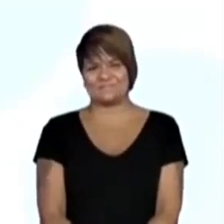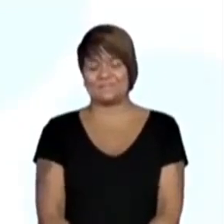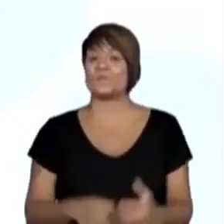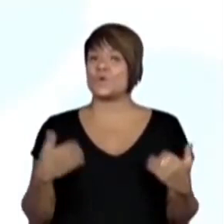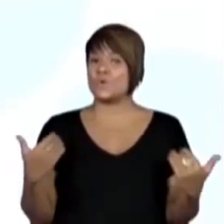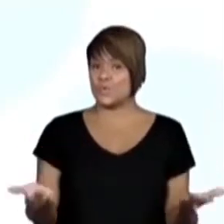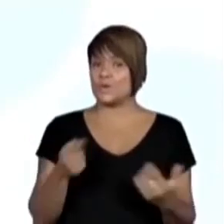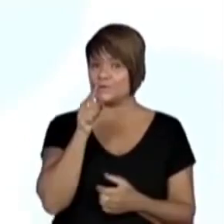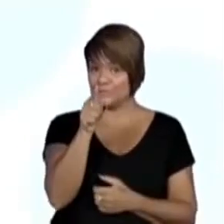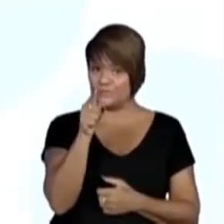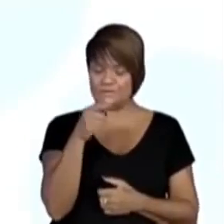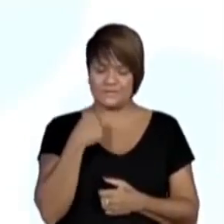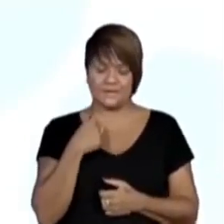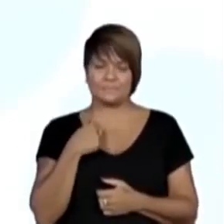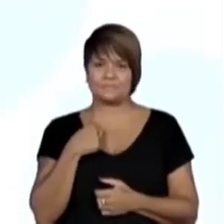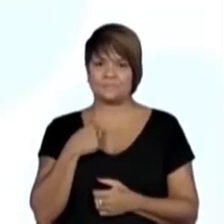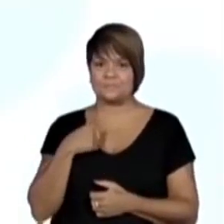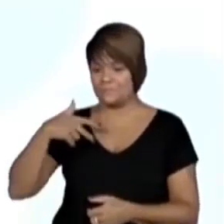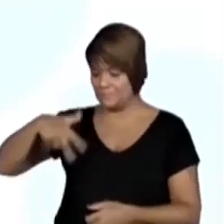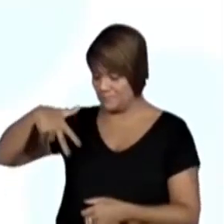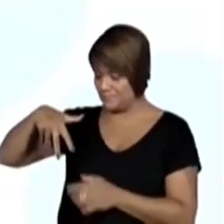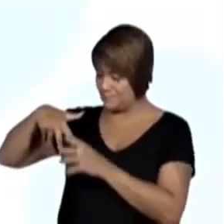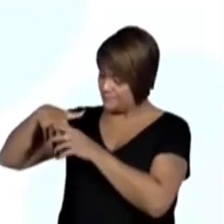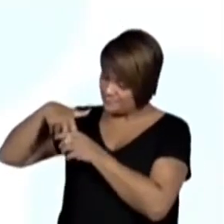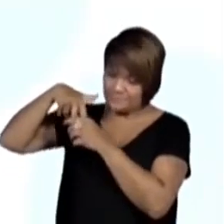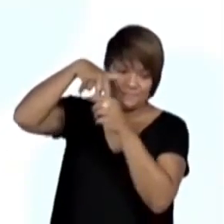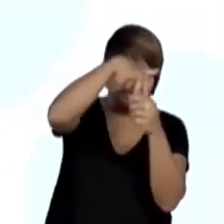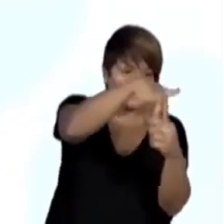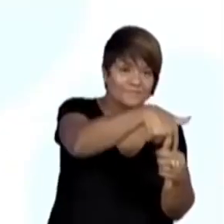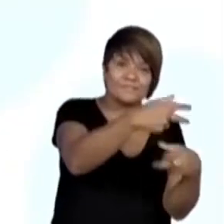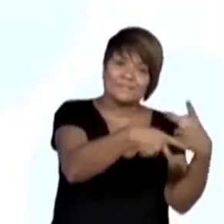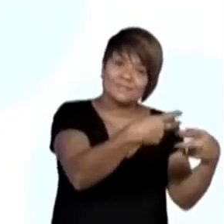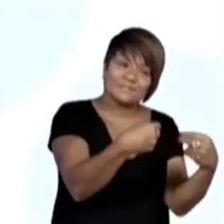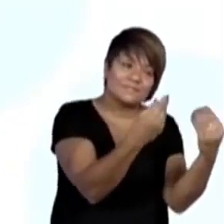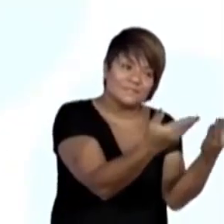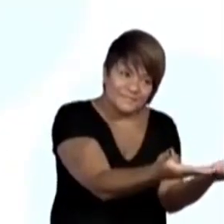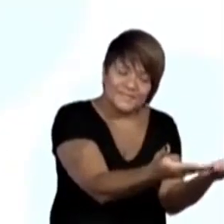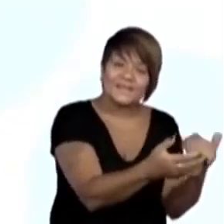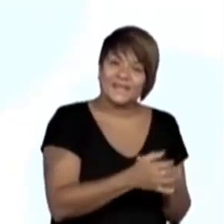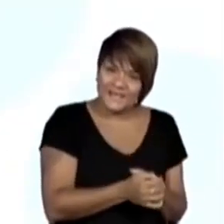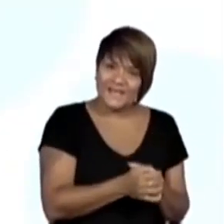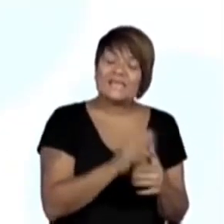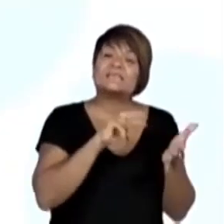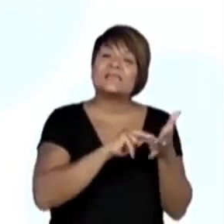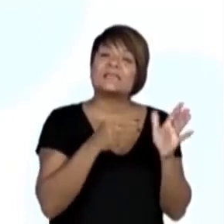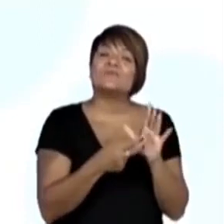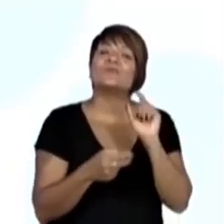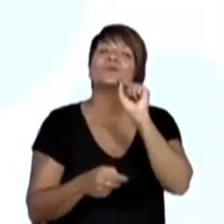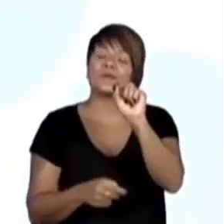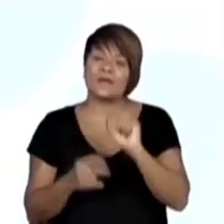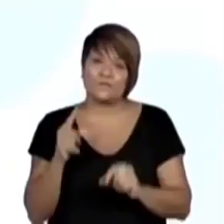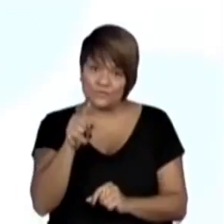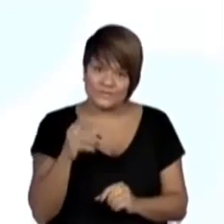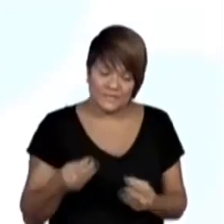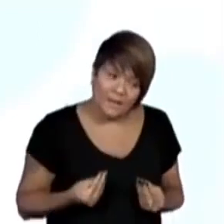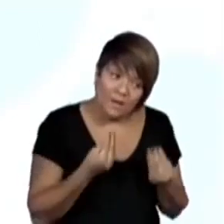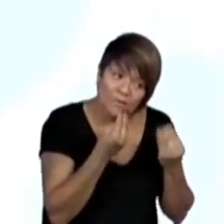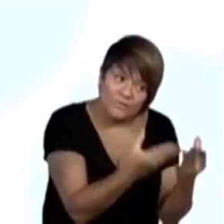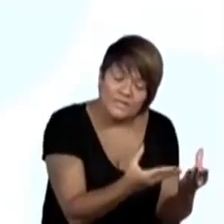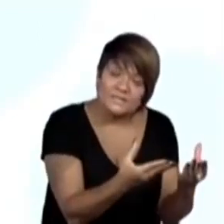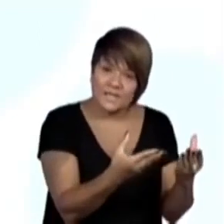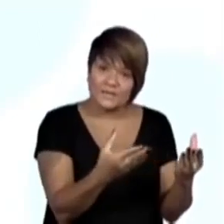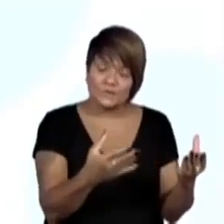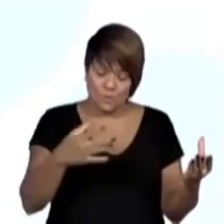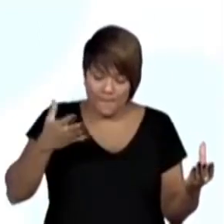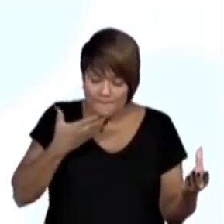Quando você dá uma boneca abaiomi para alguém, esse gesto significa que você está oferecendo o que tem de